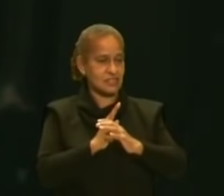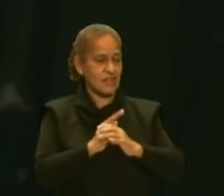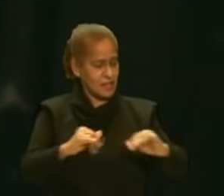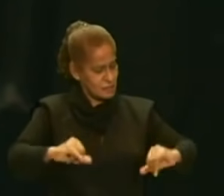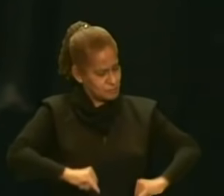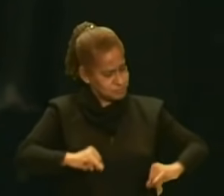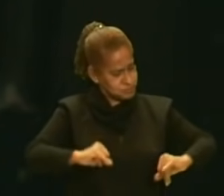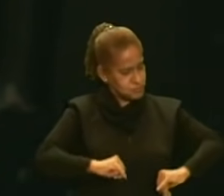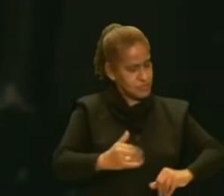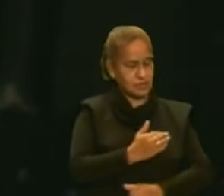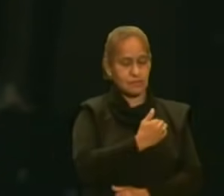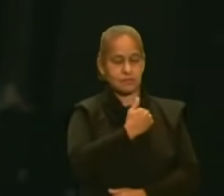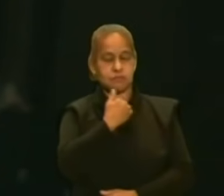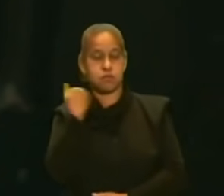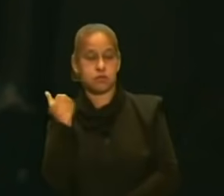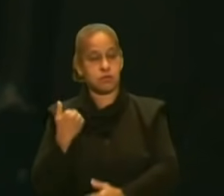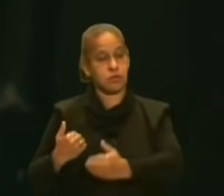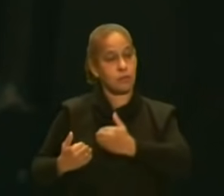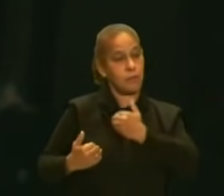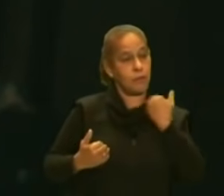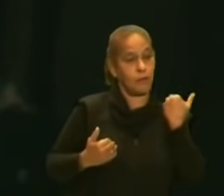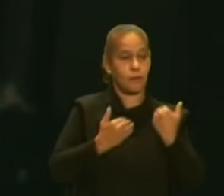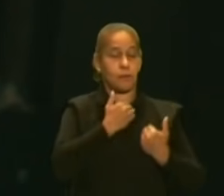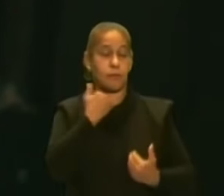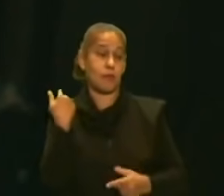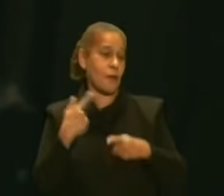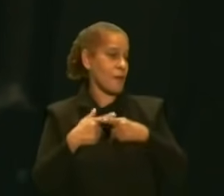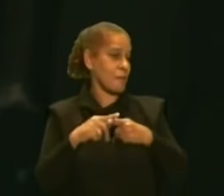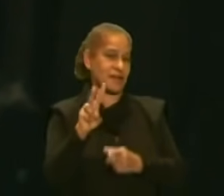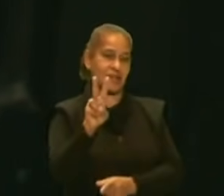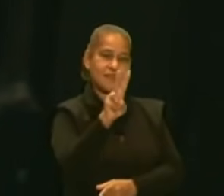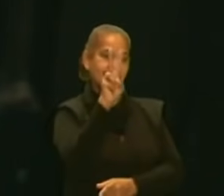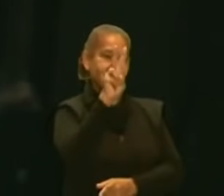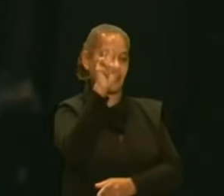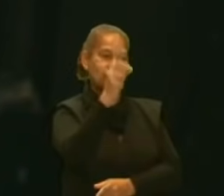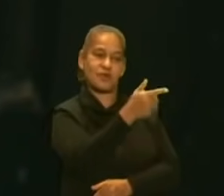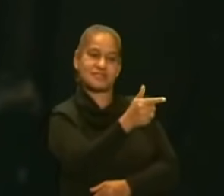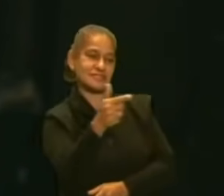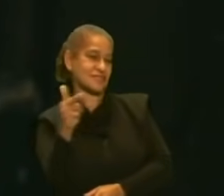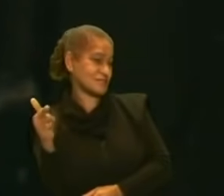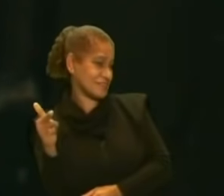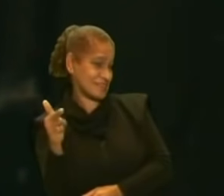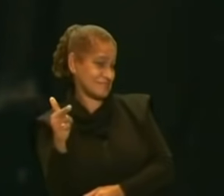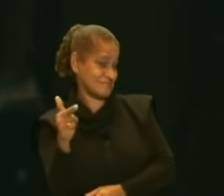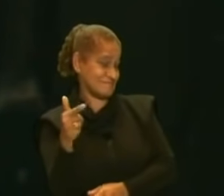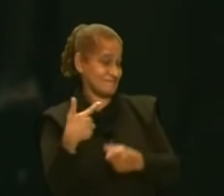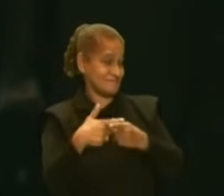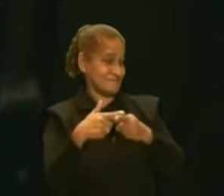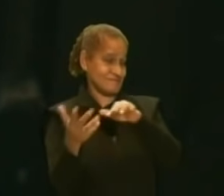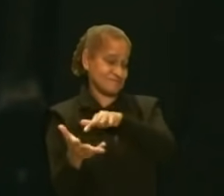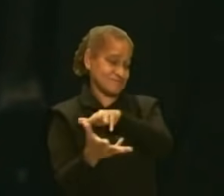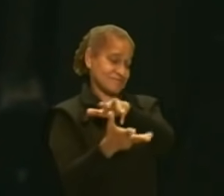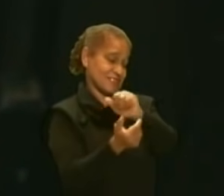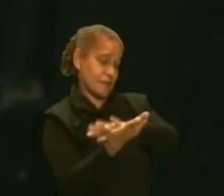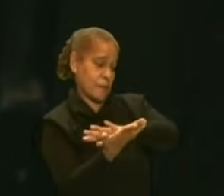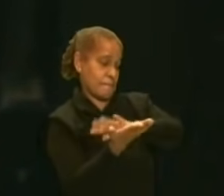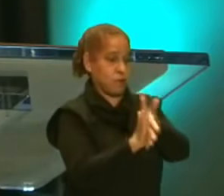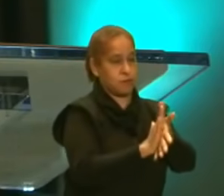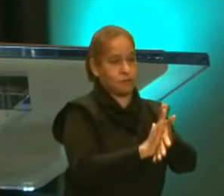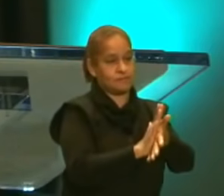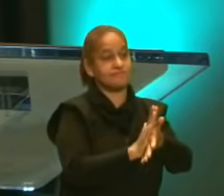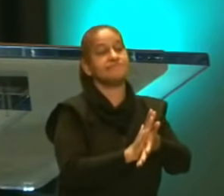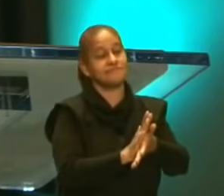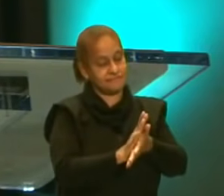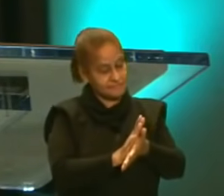Porque justamente a falta desses valores vai fazer com que a terra seja destruída. E se a